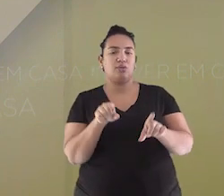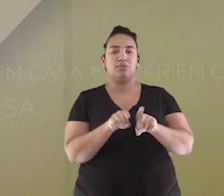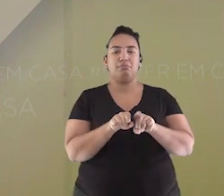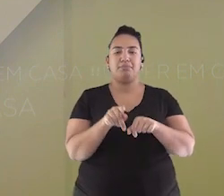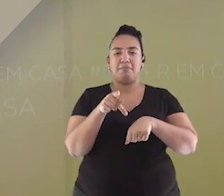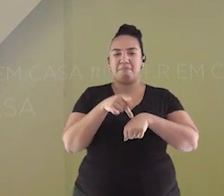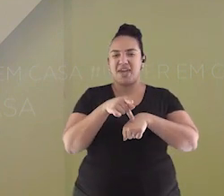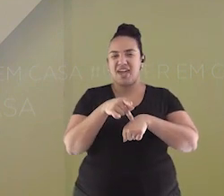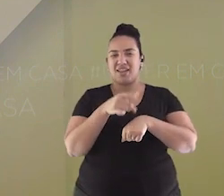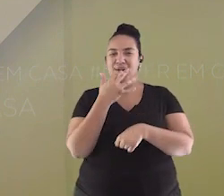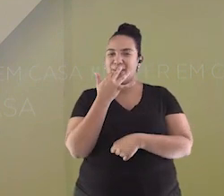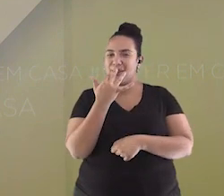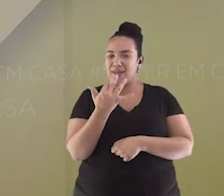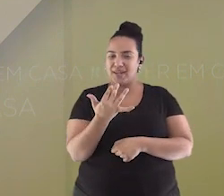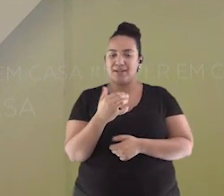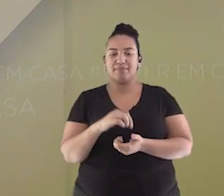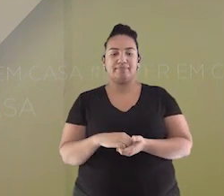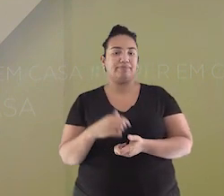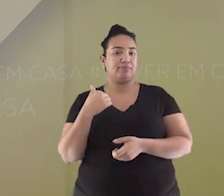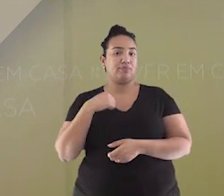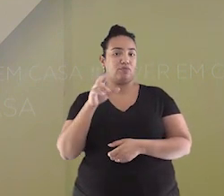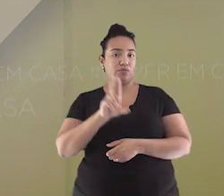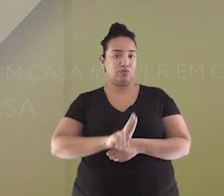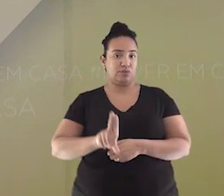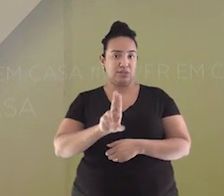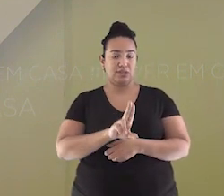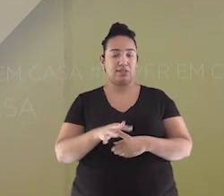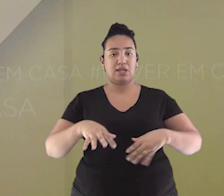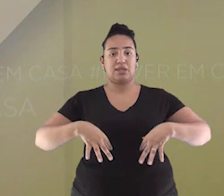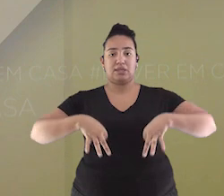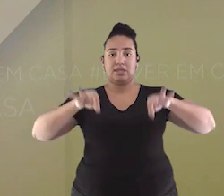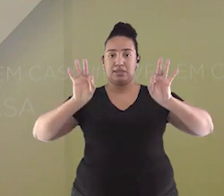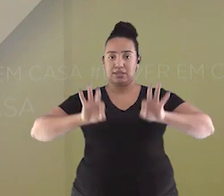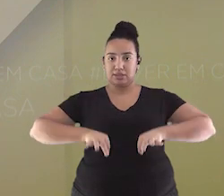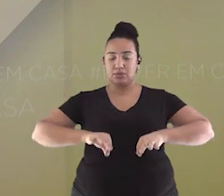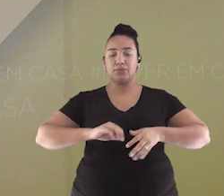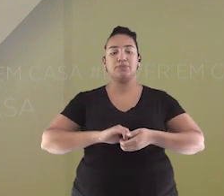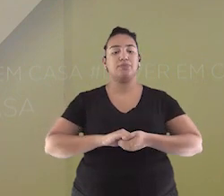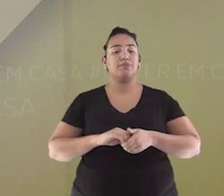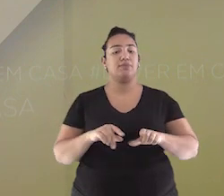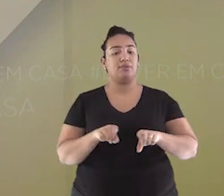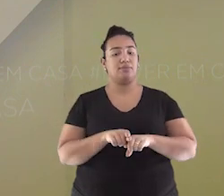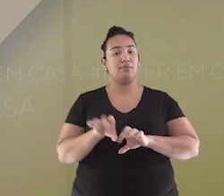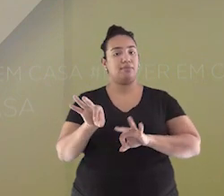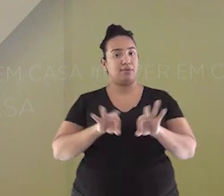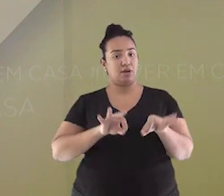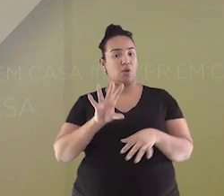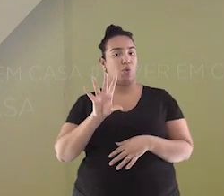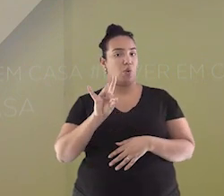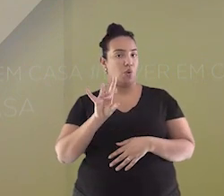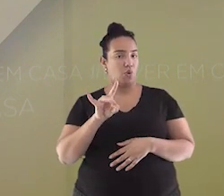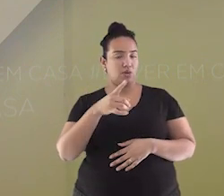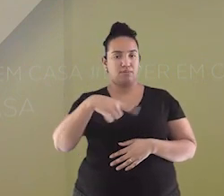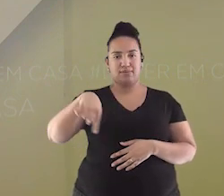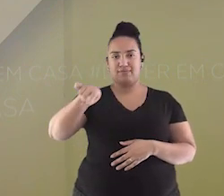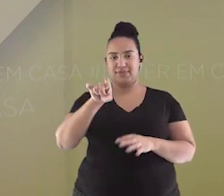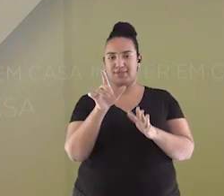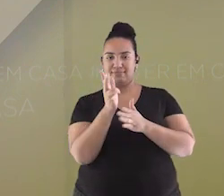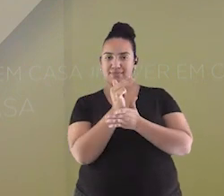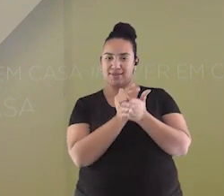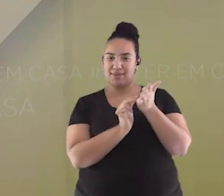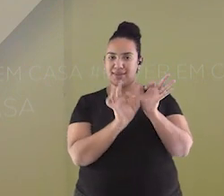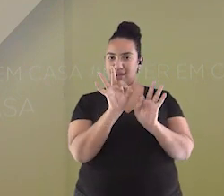pedrinhas, botões. Aqui eu vou usar o tecido. E separe também uma cola, para você fazer aí a